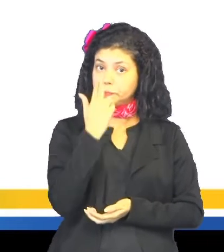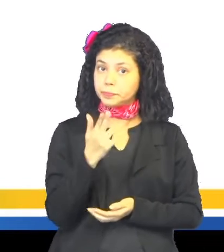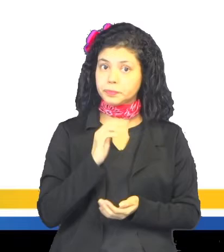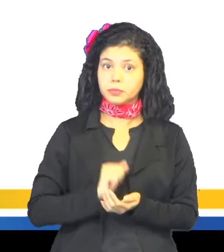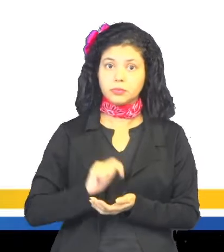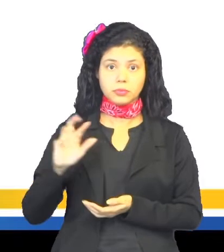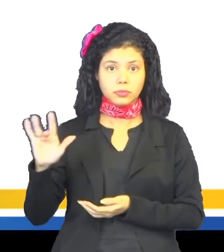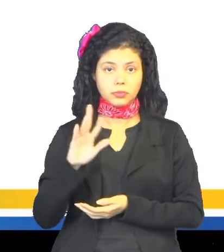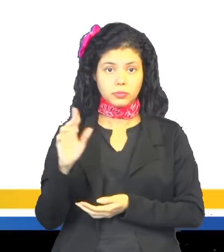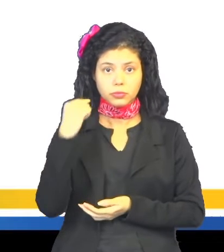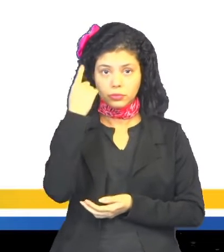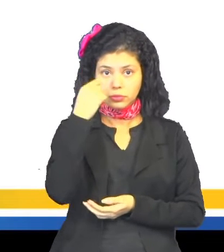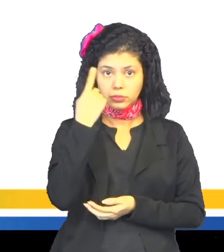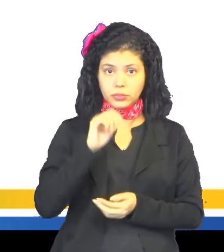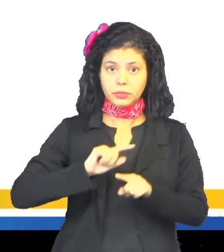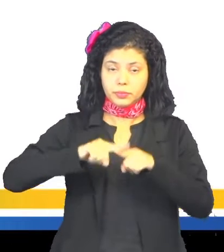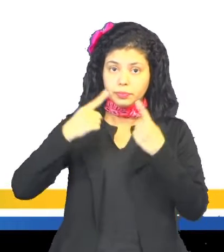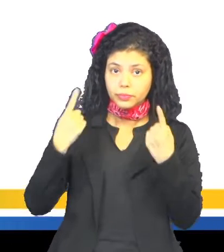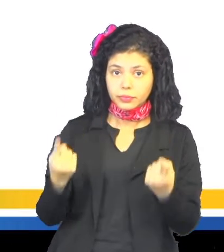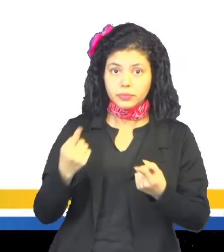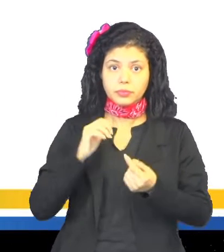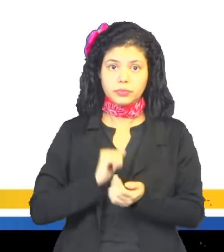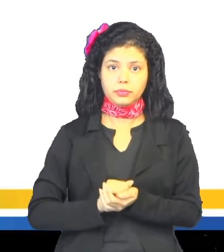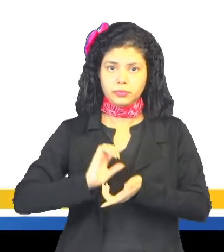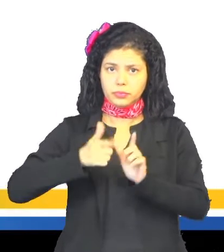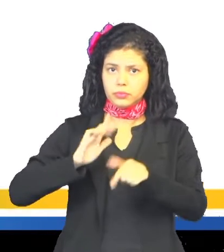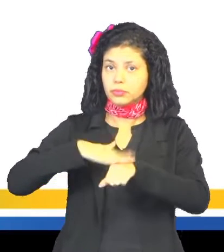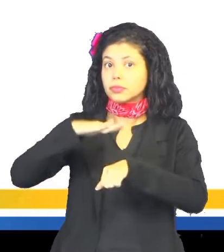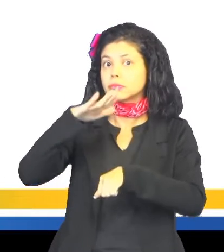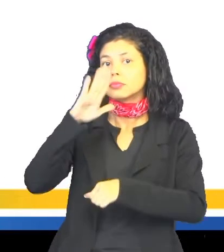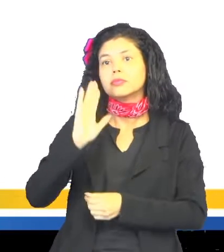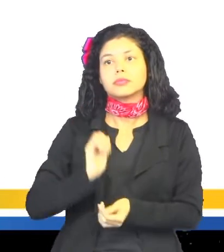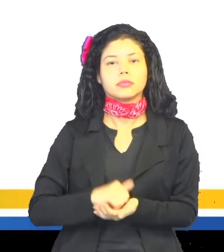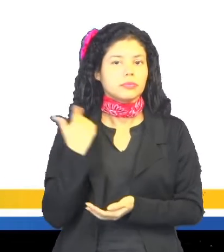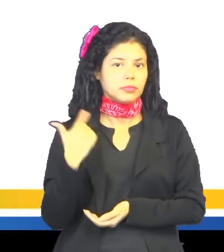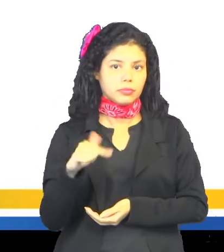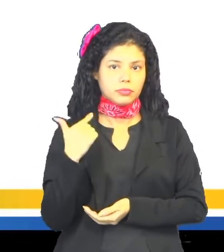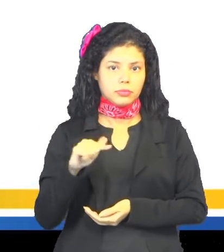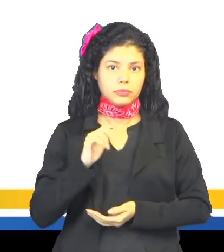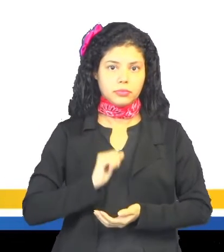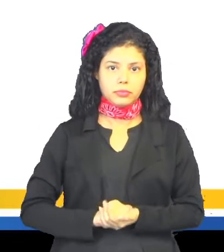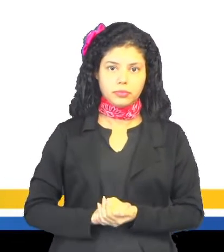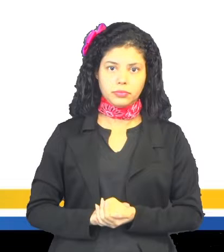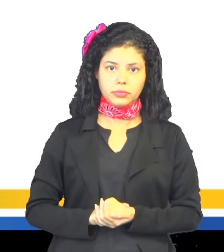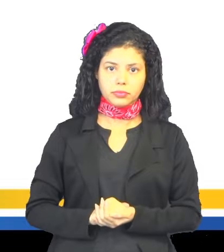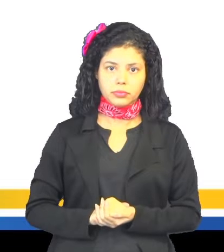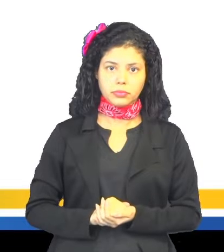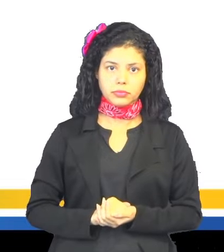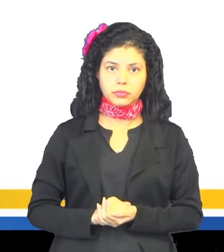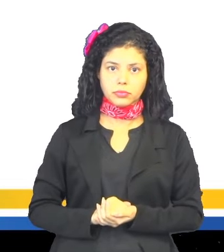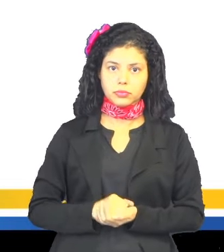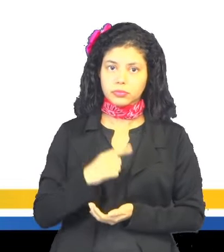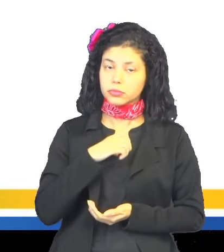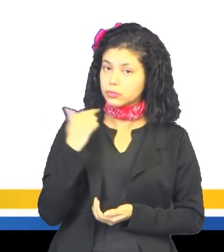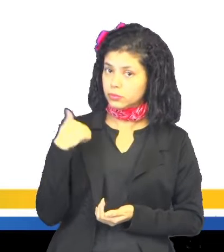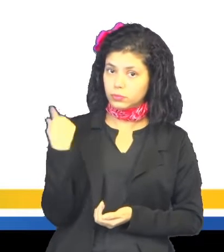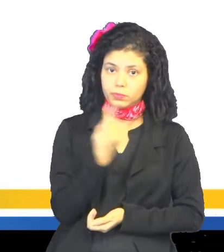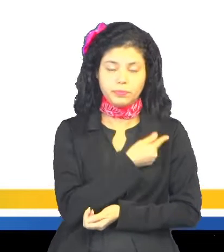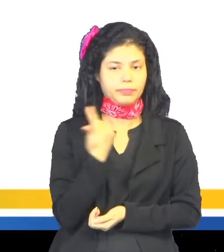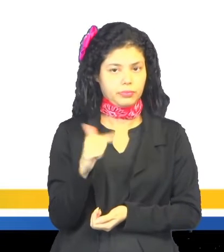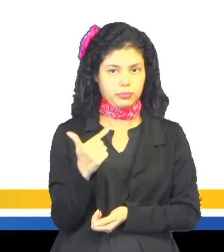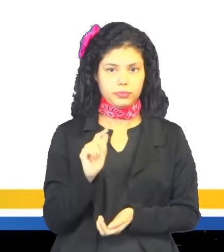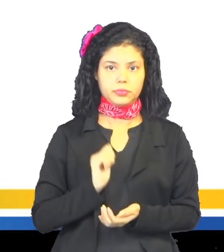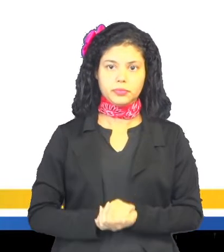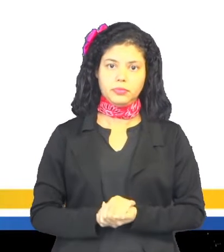semelhante ao alfabeto da língua espanhola porém nós temos umas letras a mais que eles não têm eles também tem umas a mais que nós não